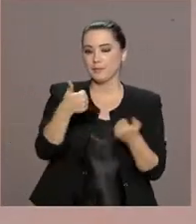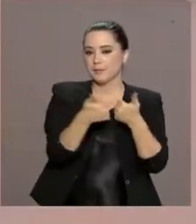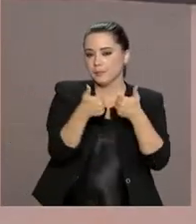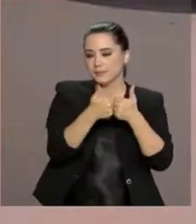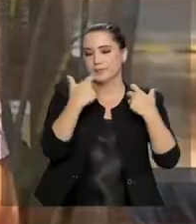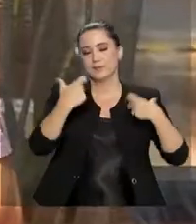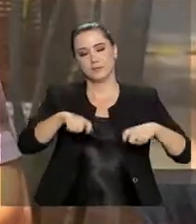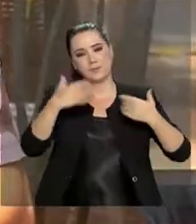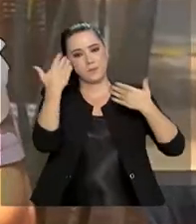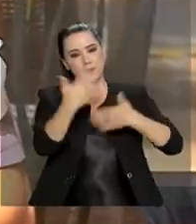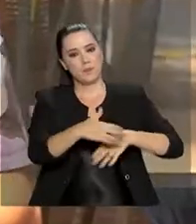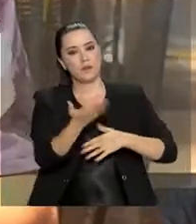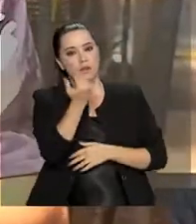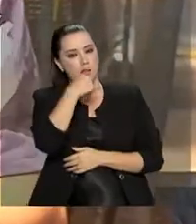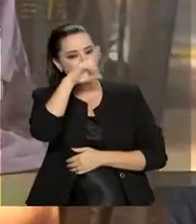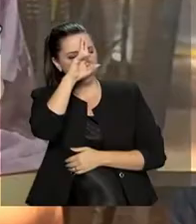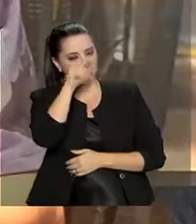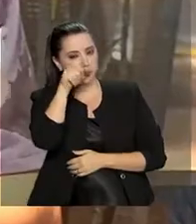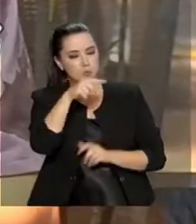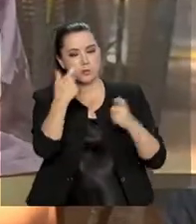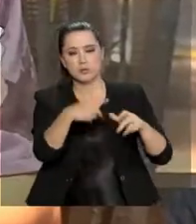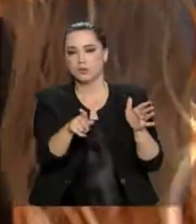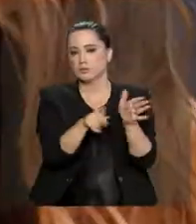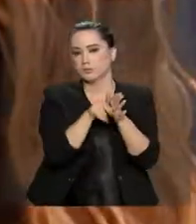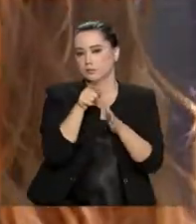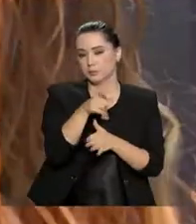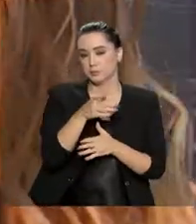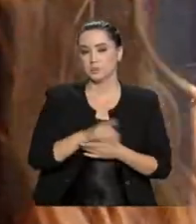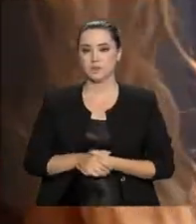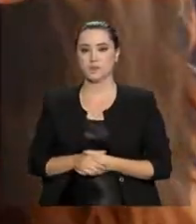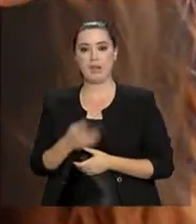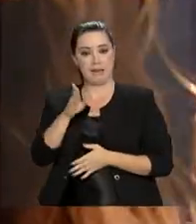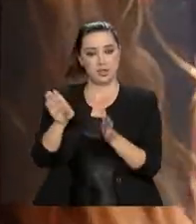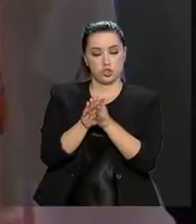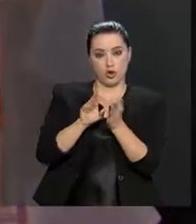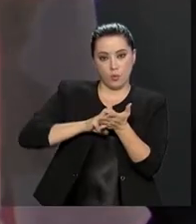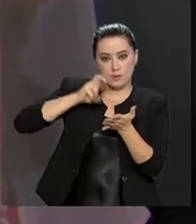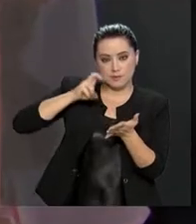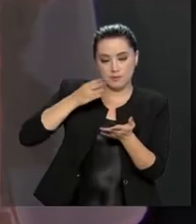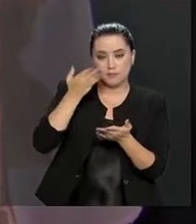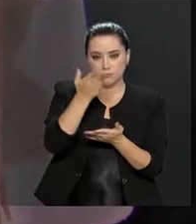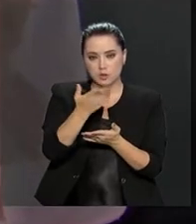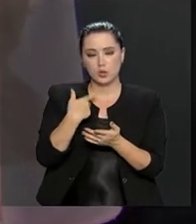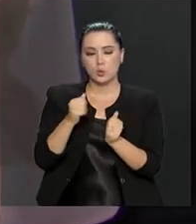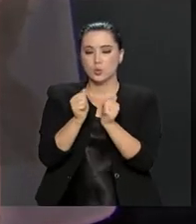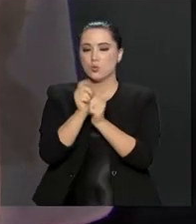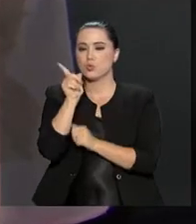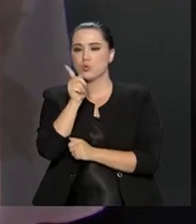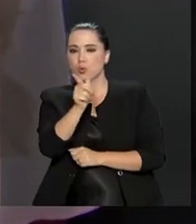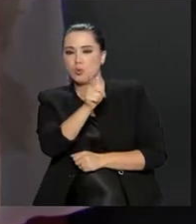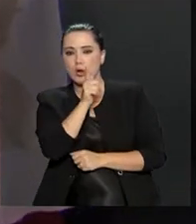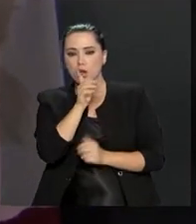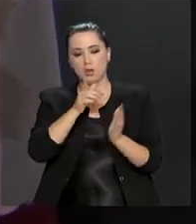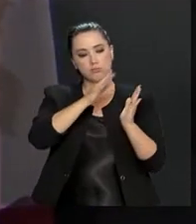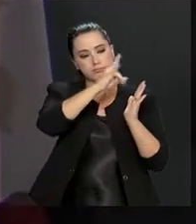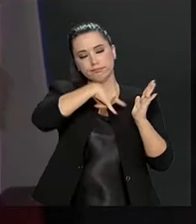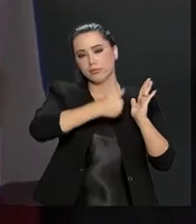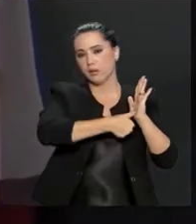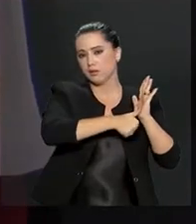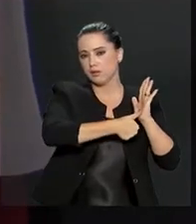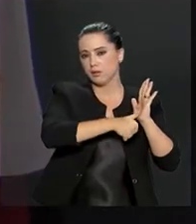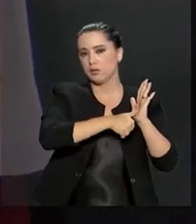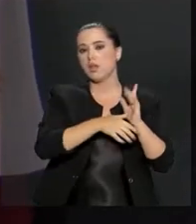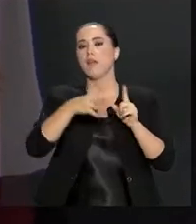local de prova, almoçando ali mesmo. Gabriela chegou cedo, levou lanchinho, identidade e as